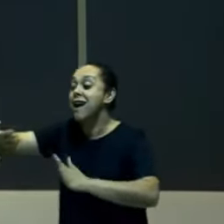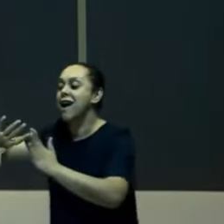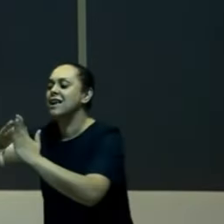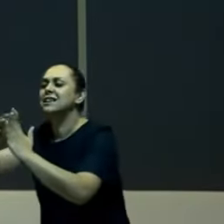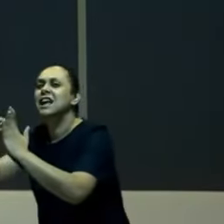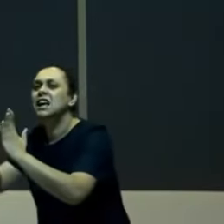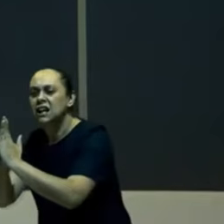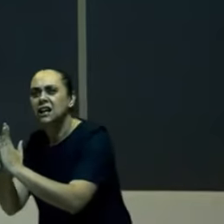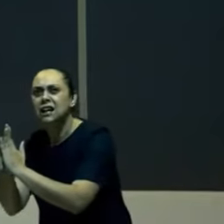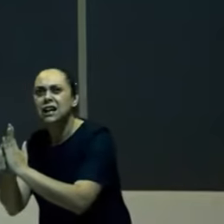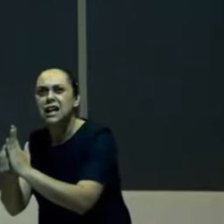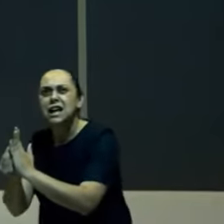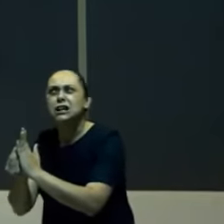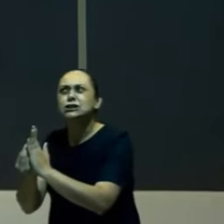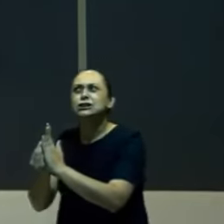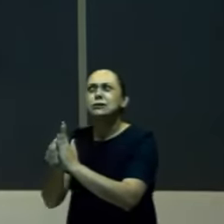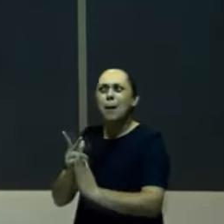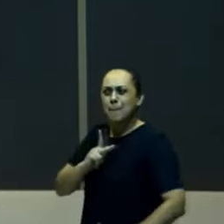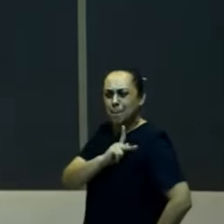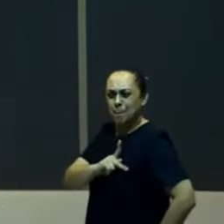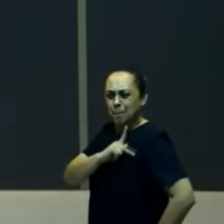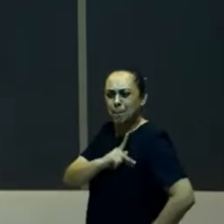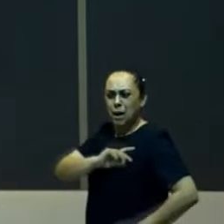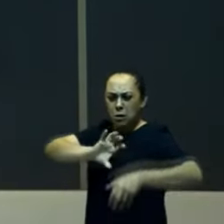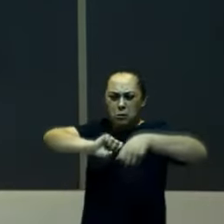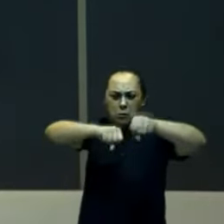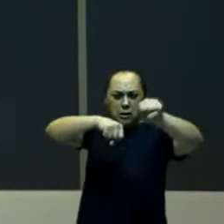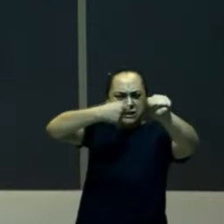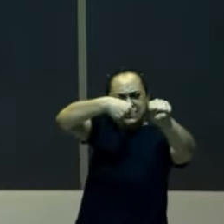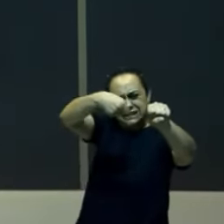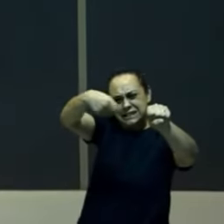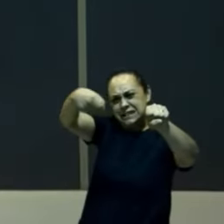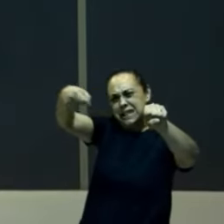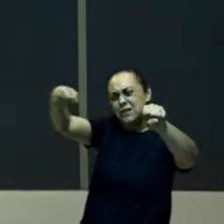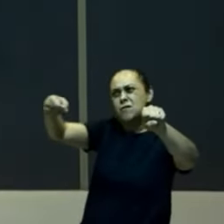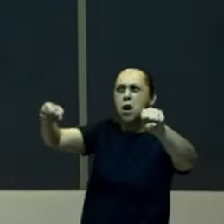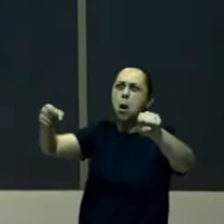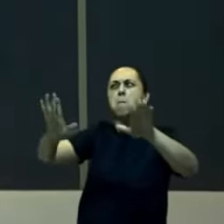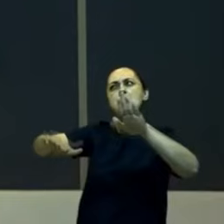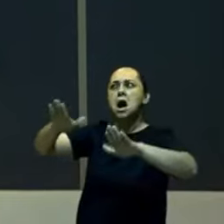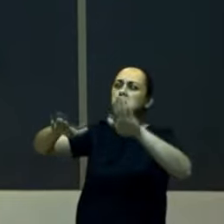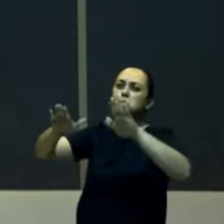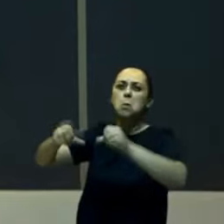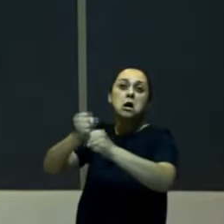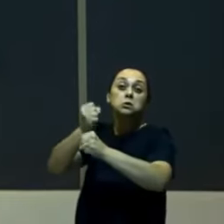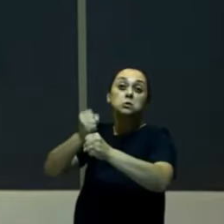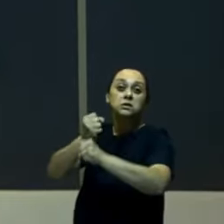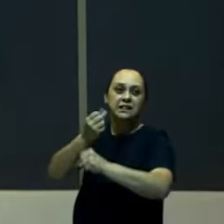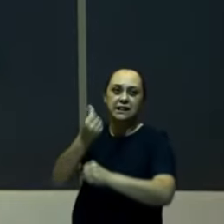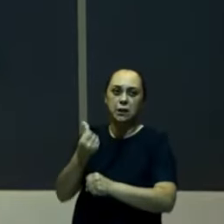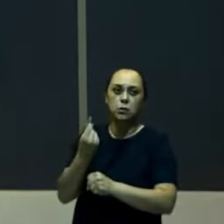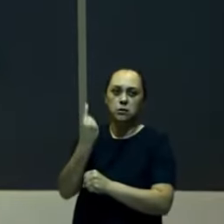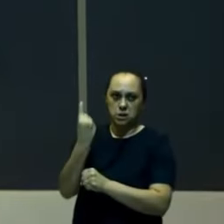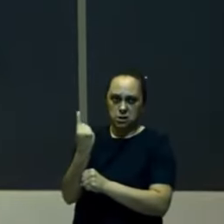está escrevendo a esses irmãos foi escrita em meados do ano 61 e 62 depois de Cristo. São mais de